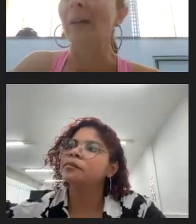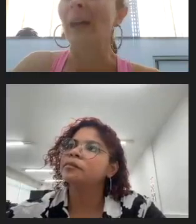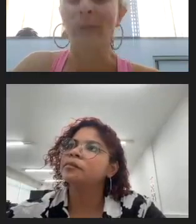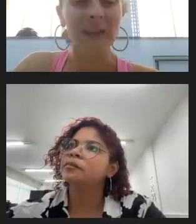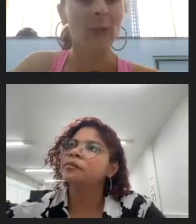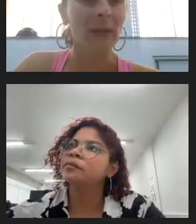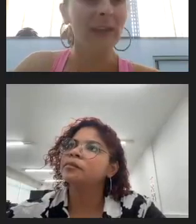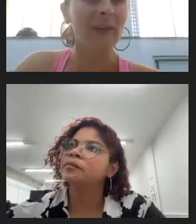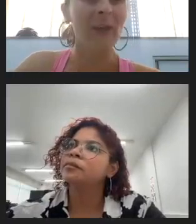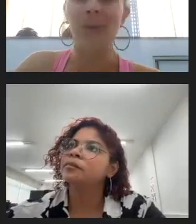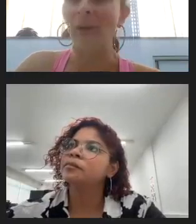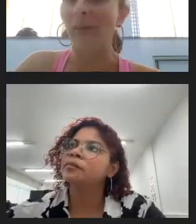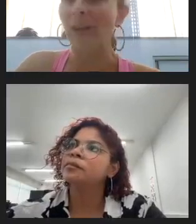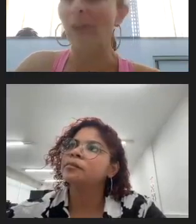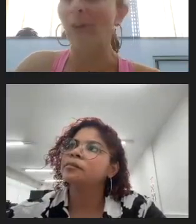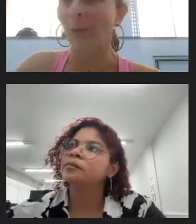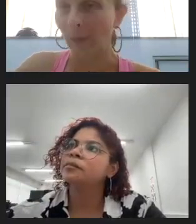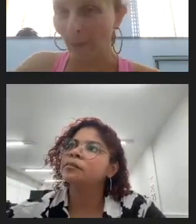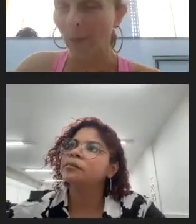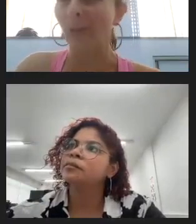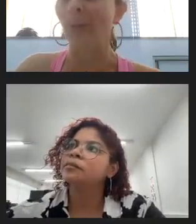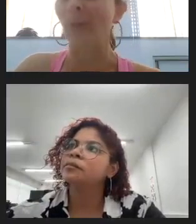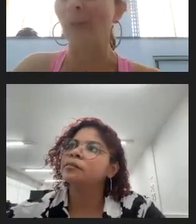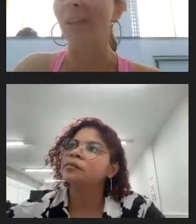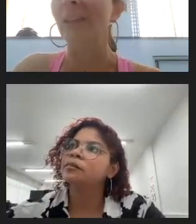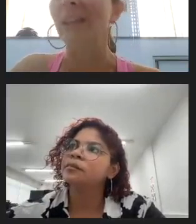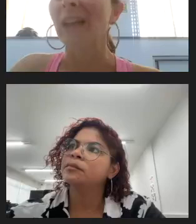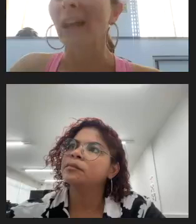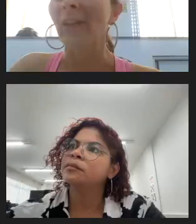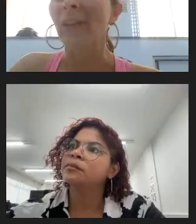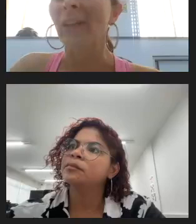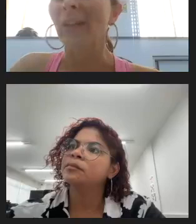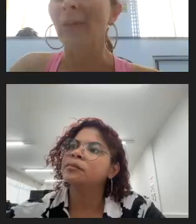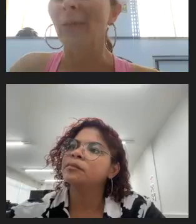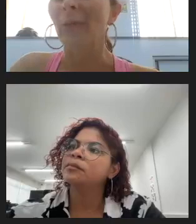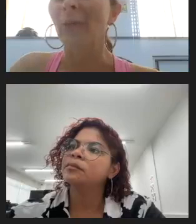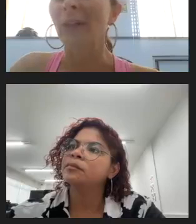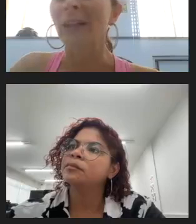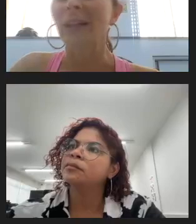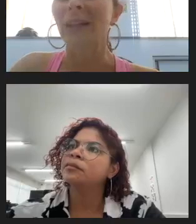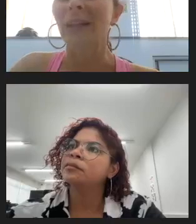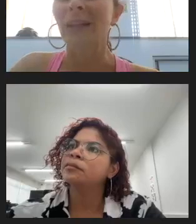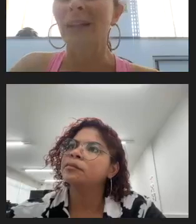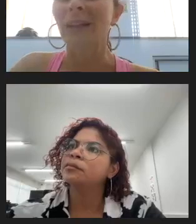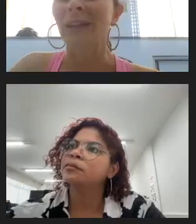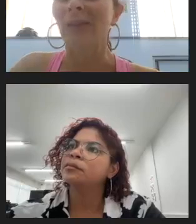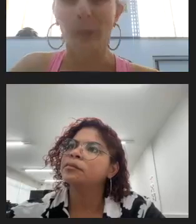façam a assinatura da lista de presença vocês mesmos, né? Assim que ela for